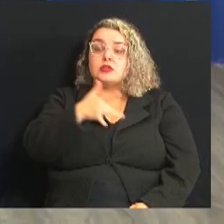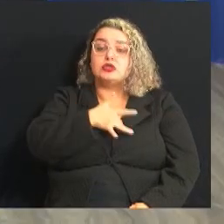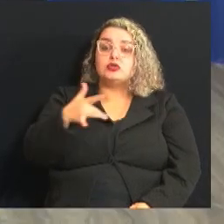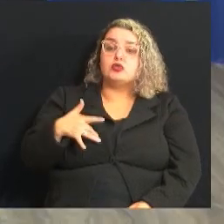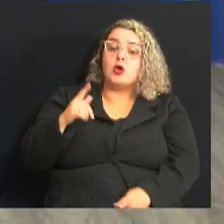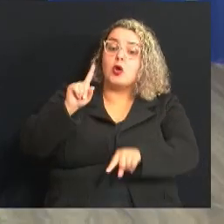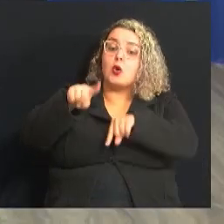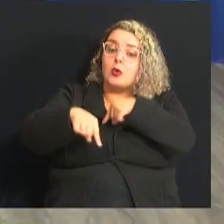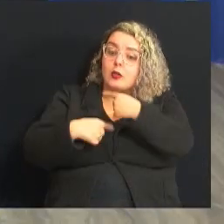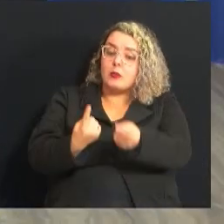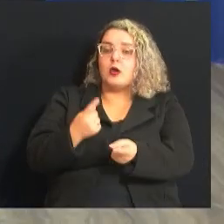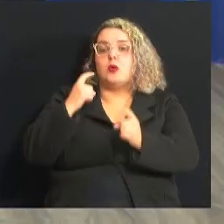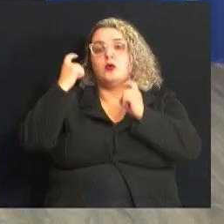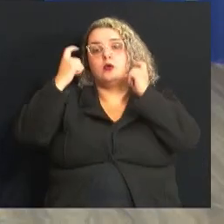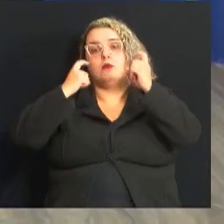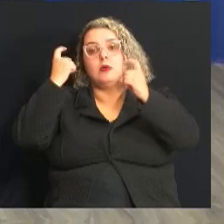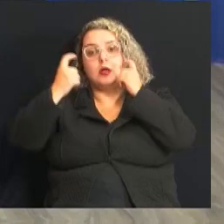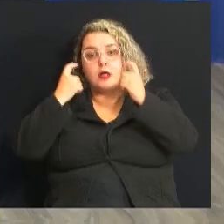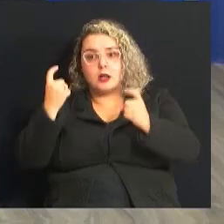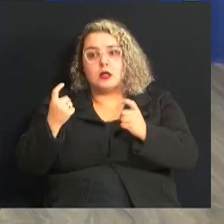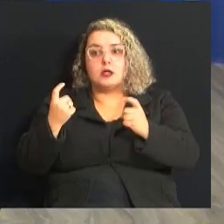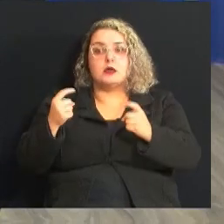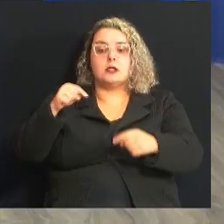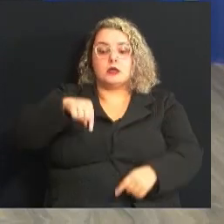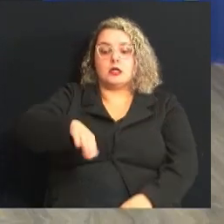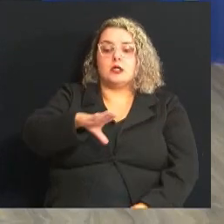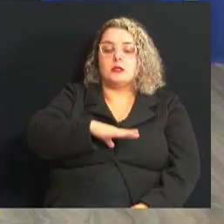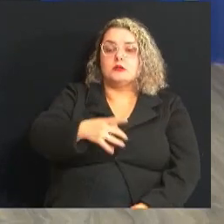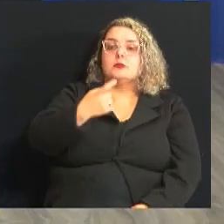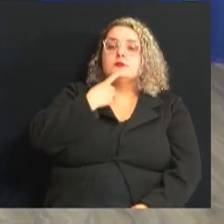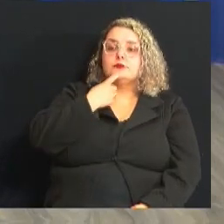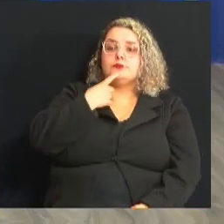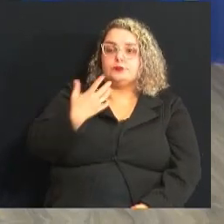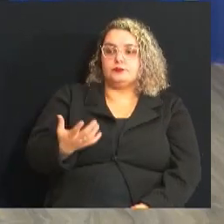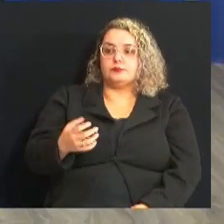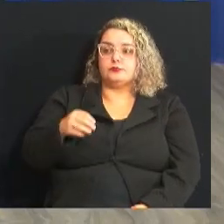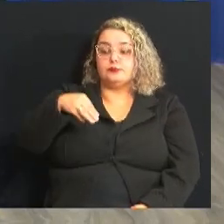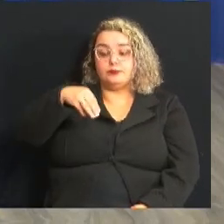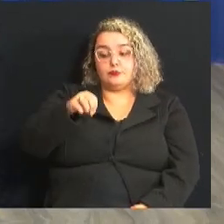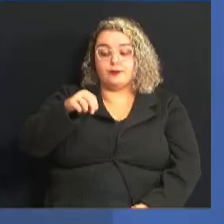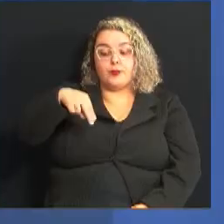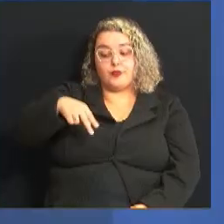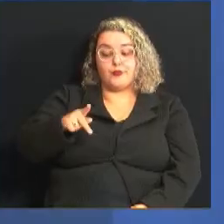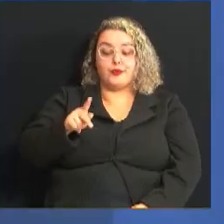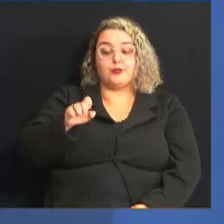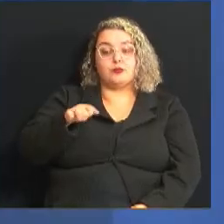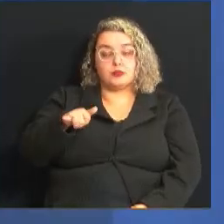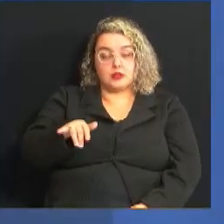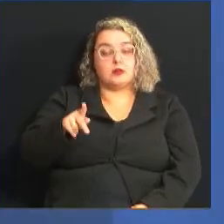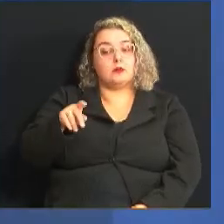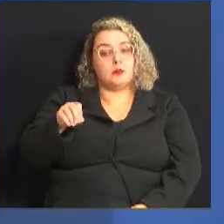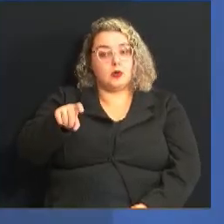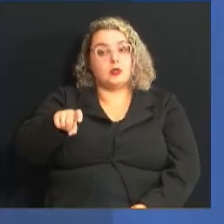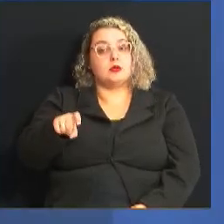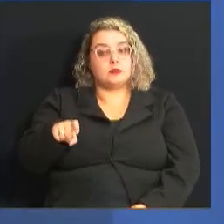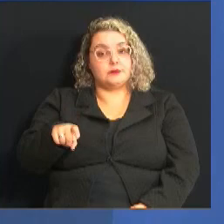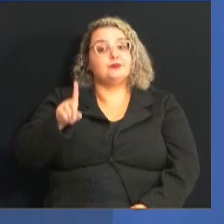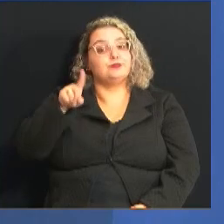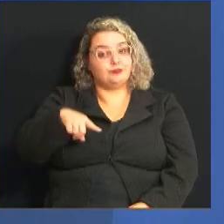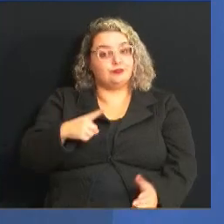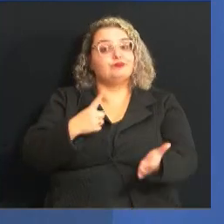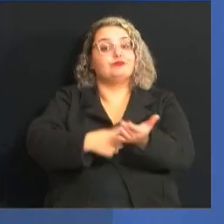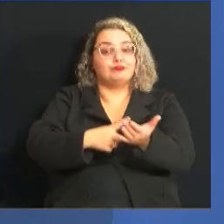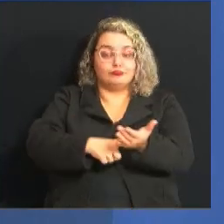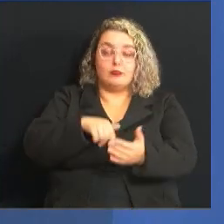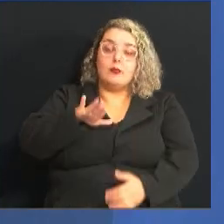outra preocupação aqui para a cidade de Campinas, que são os casos de monkeypox. Nós tivemos aí a confirmação de mais 6